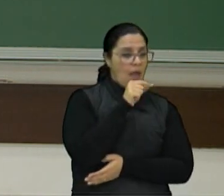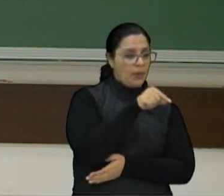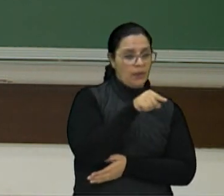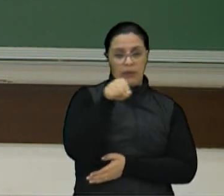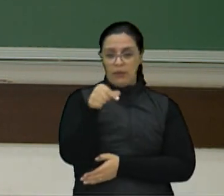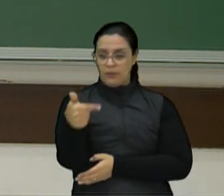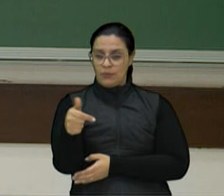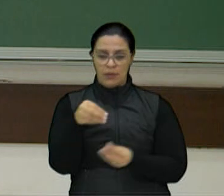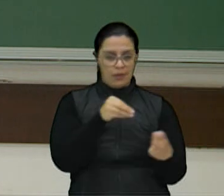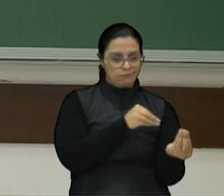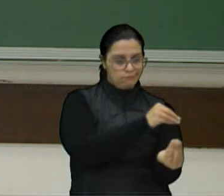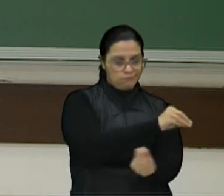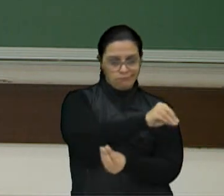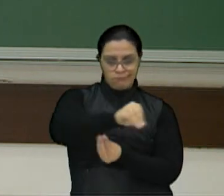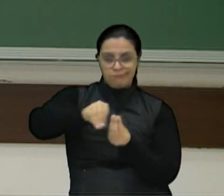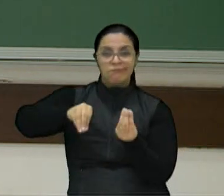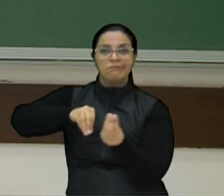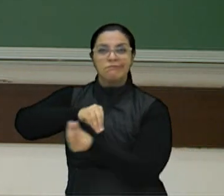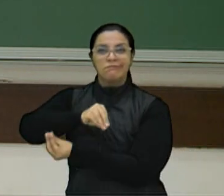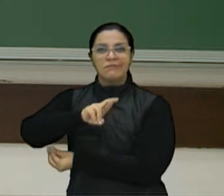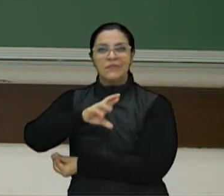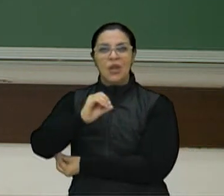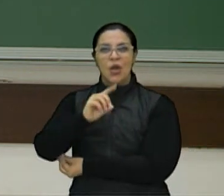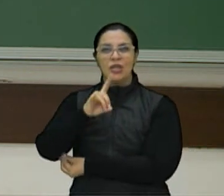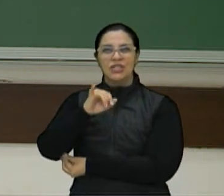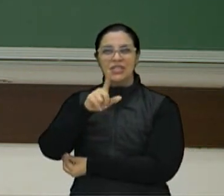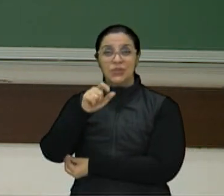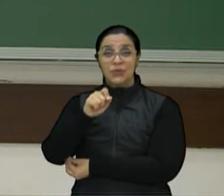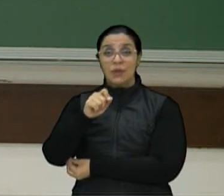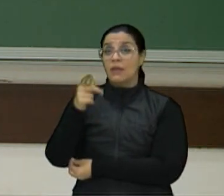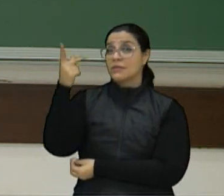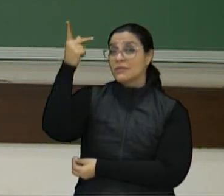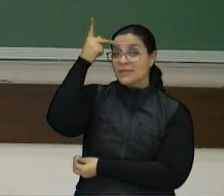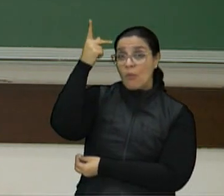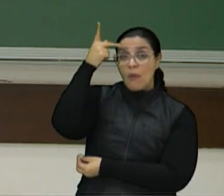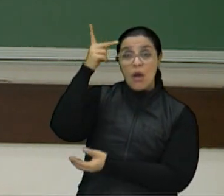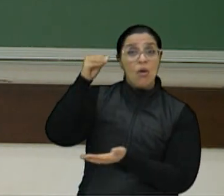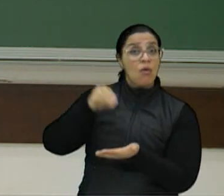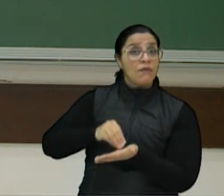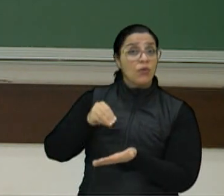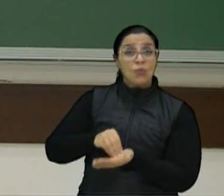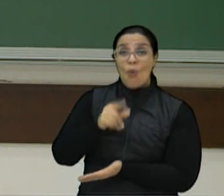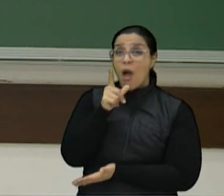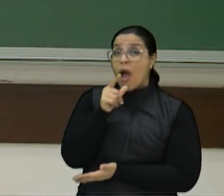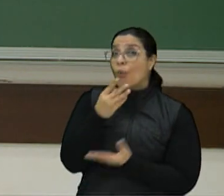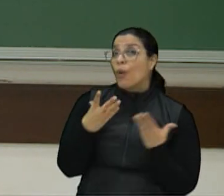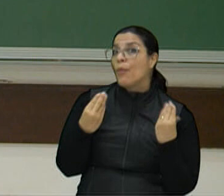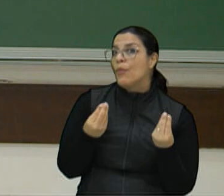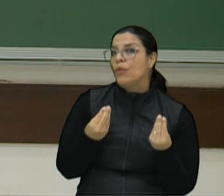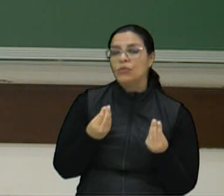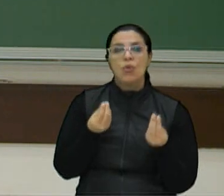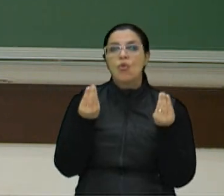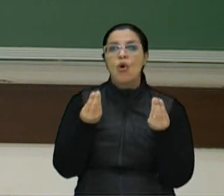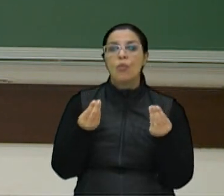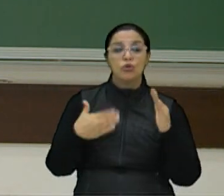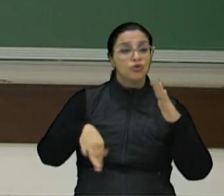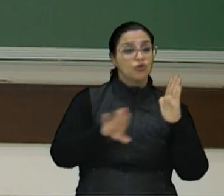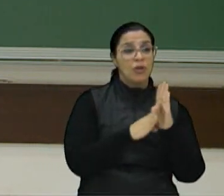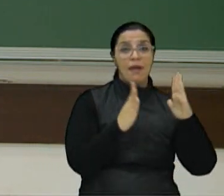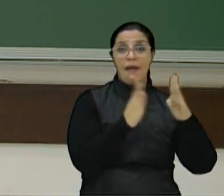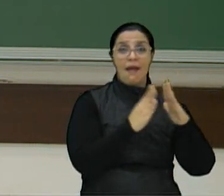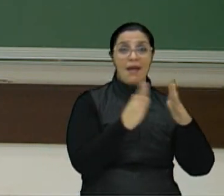Há não muito tempo, São Paulo sofreu um apagão, porque não tinha água para abastecer não